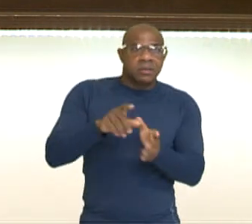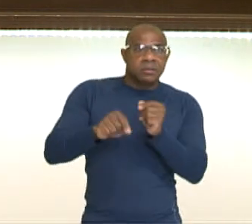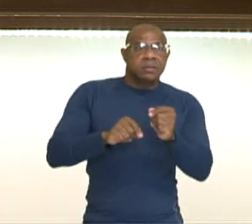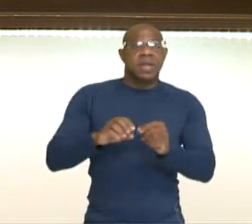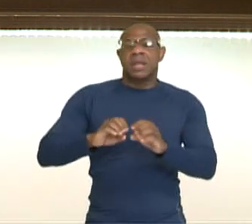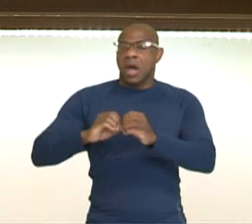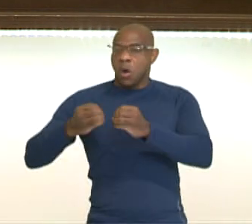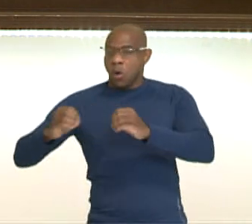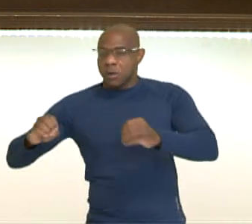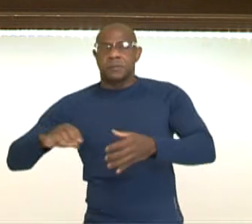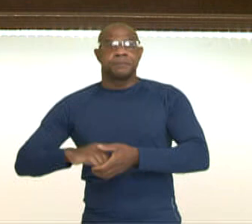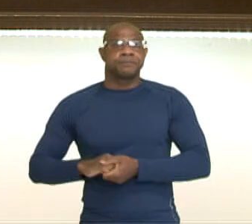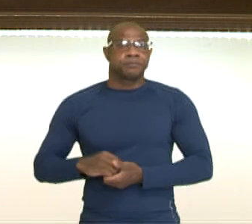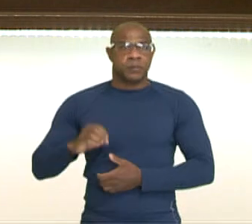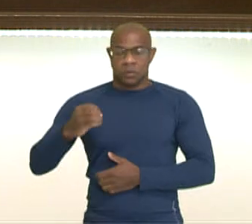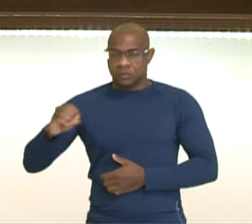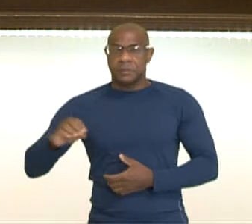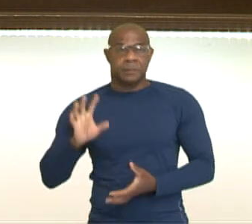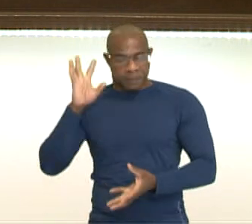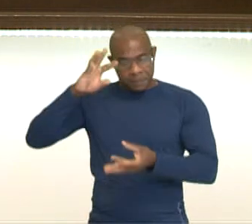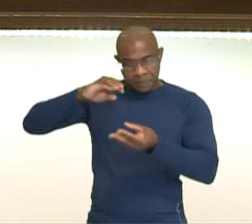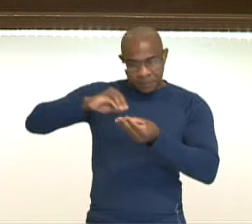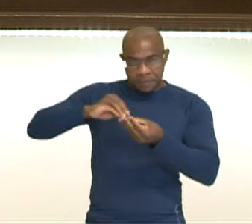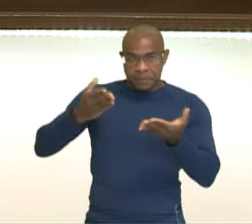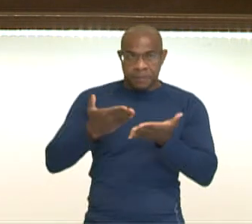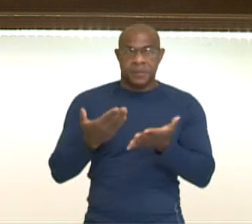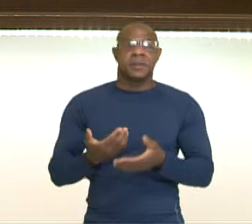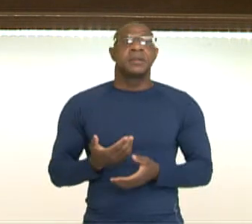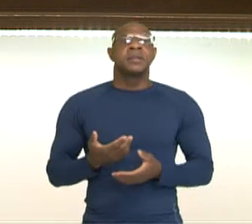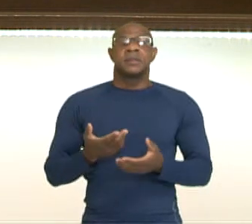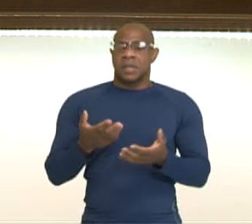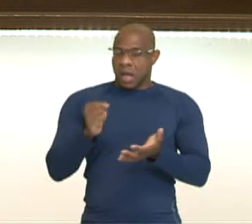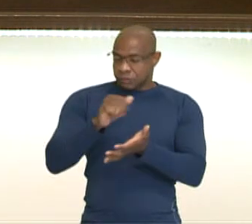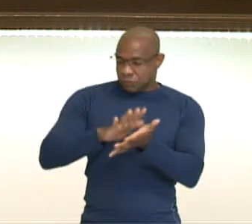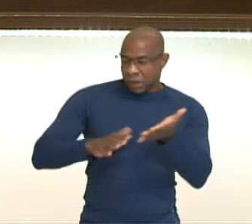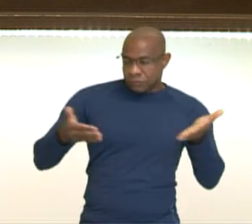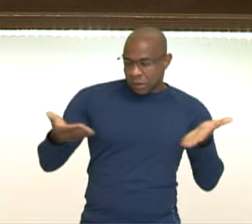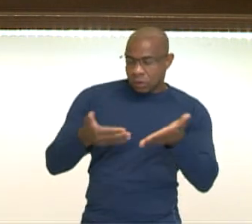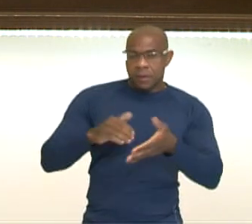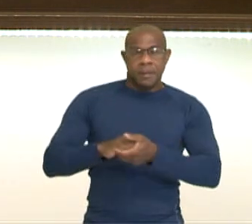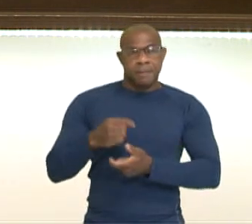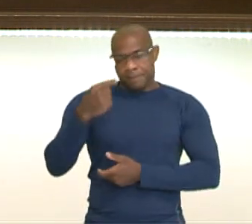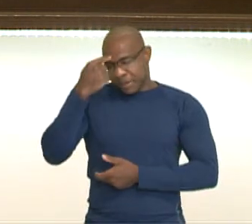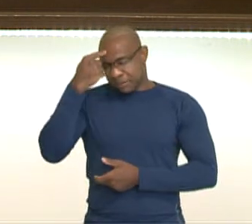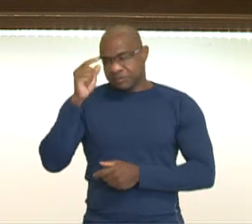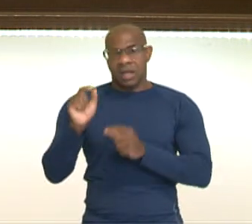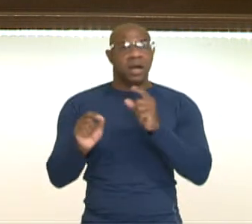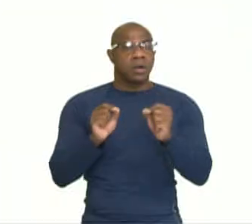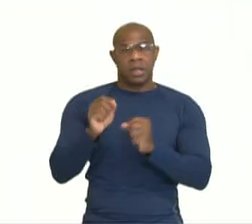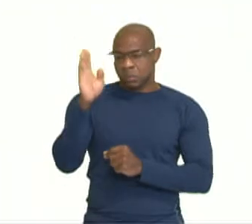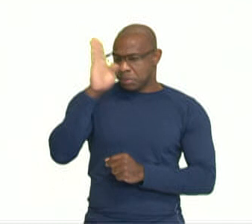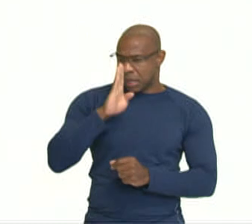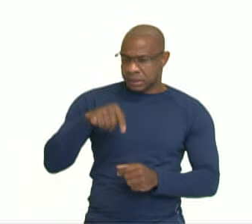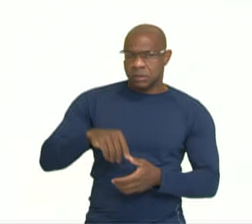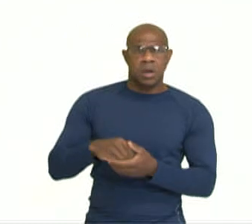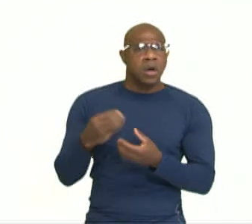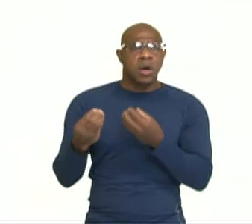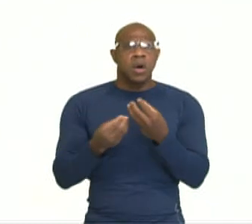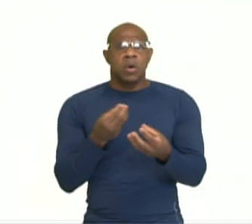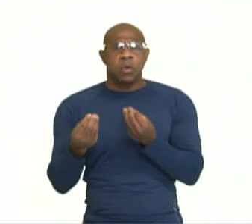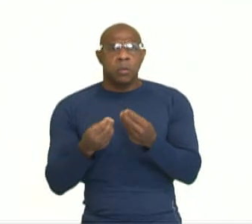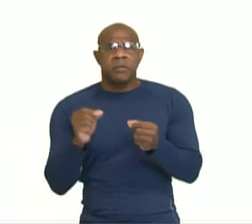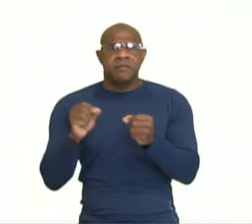Oceania. Agora, para fecharmos esse primeiro resgate, vamos pensar em termos de Brasil. Como é que